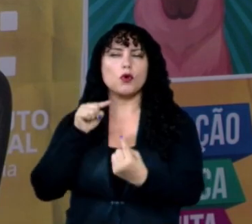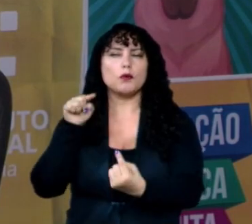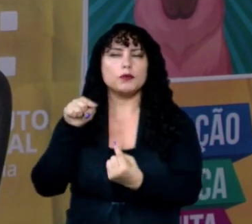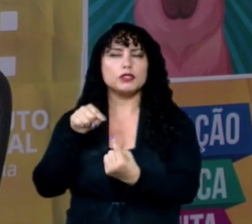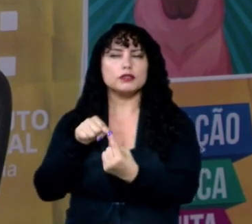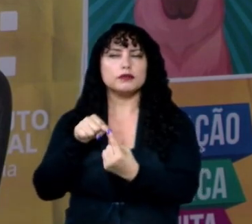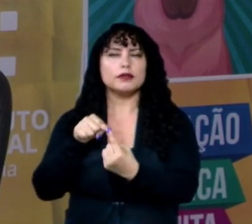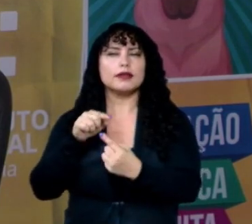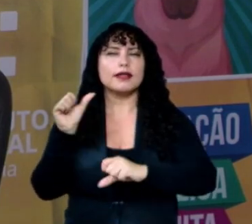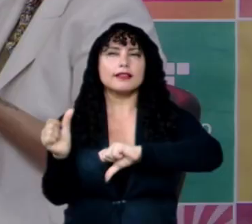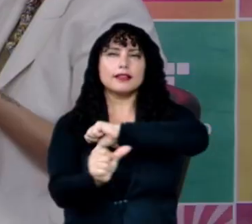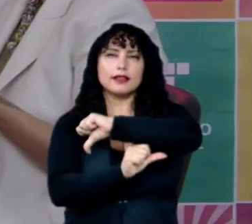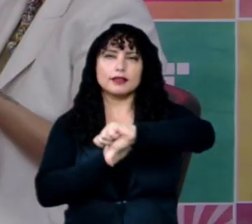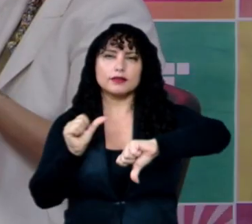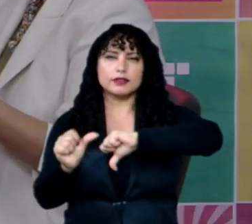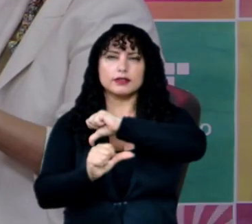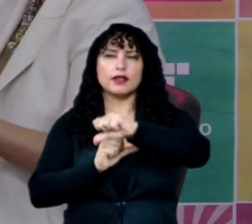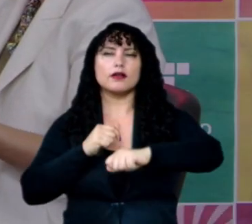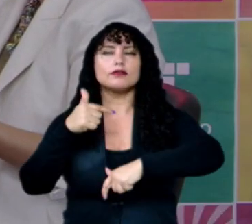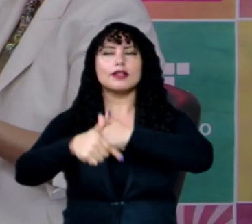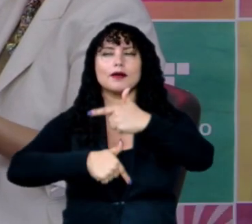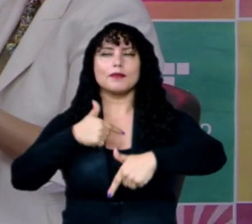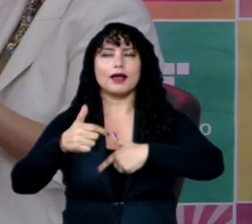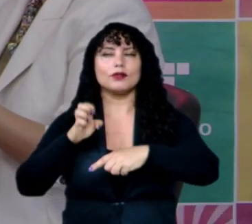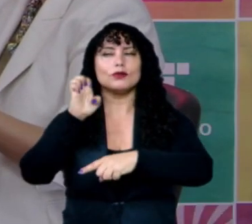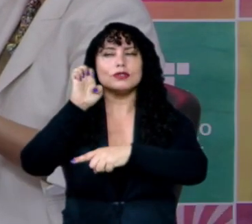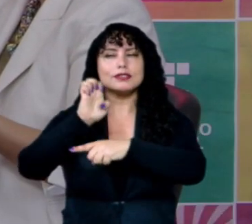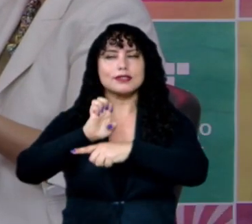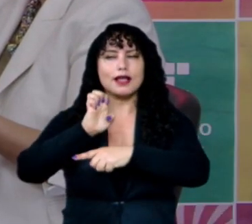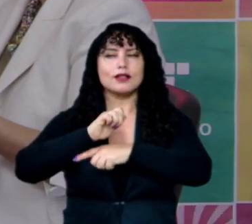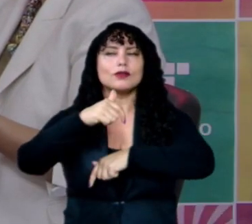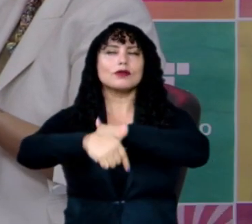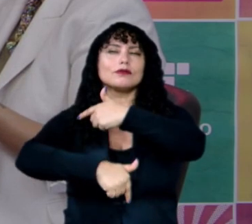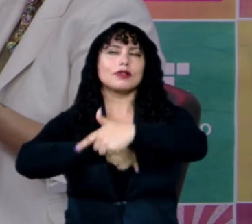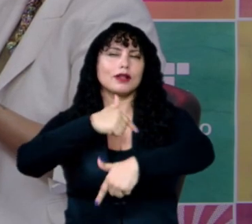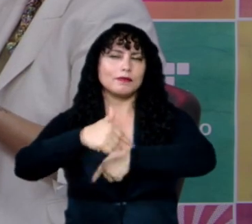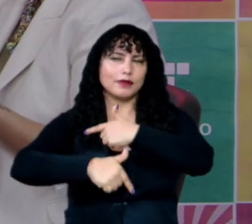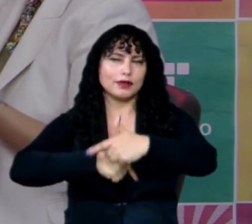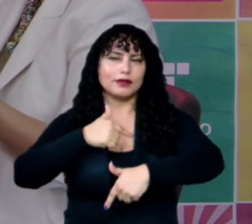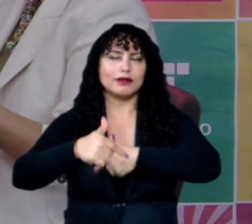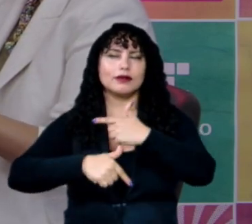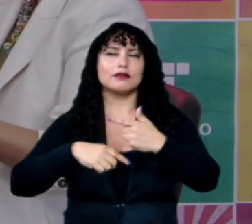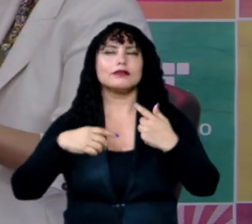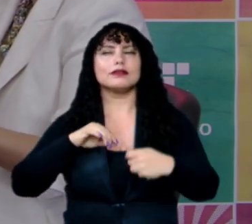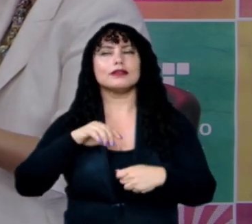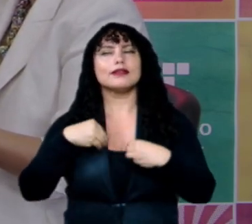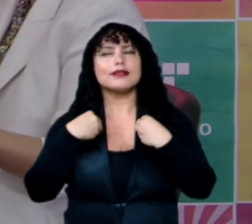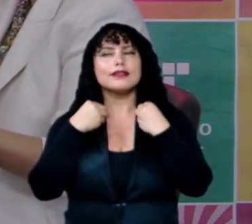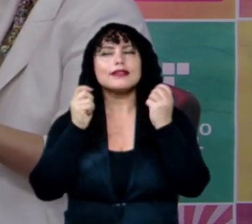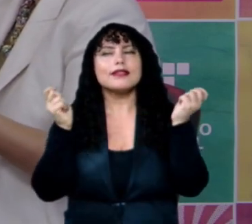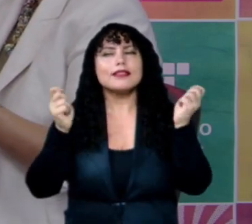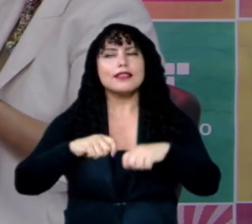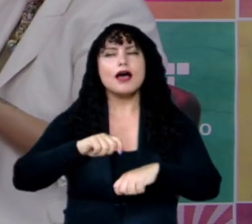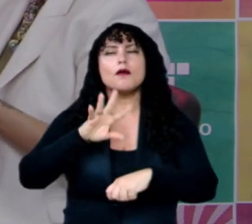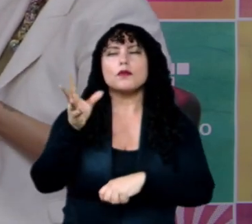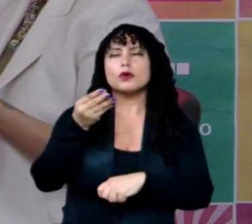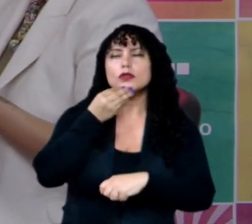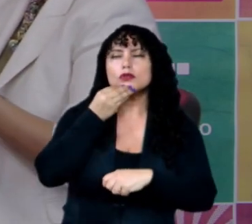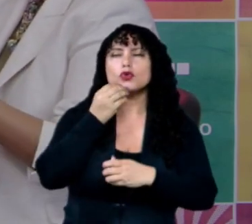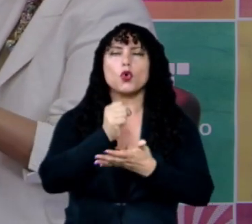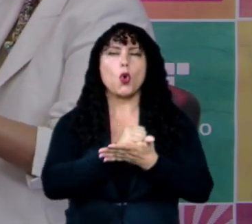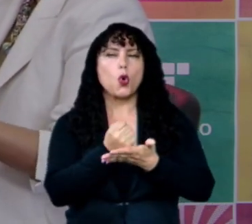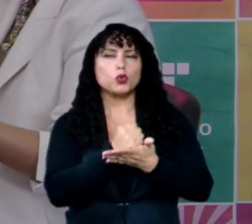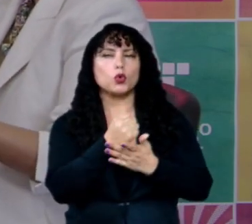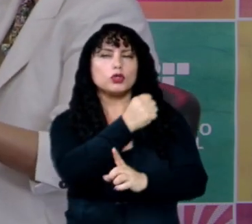é transformar a atuação do Estado numa atuação que tenha possibilidade de controle social, que